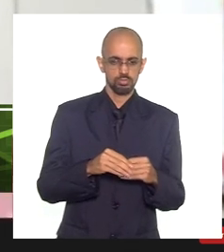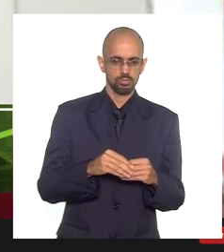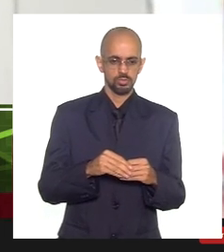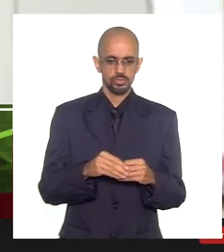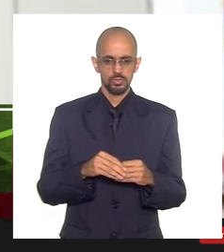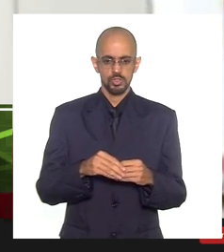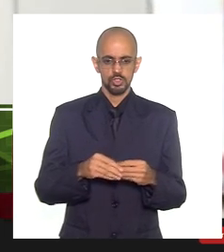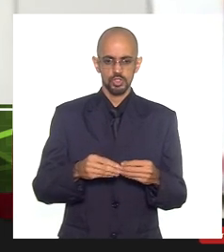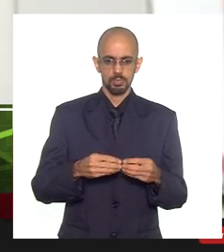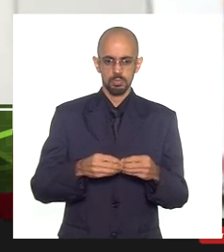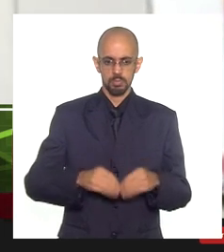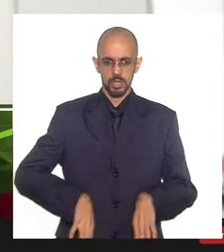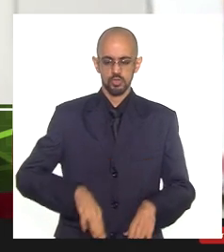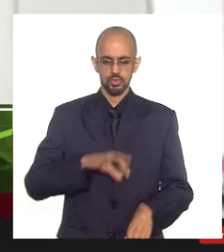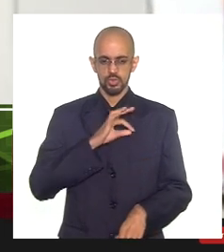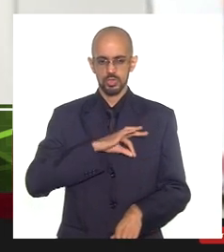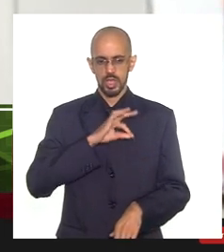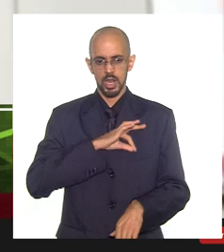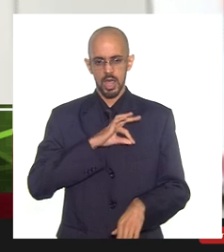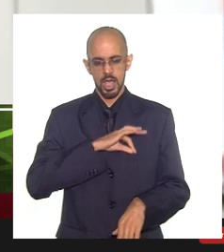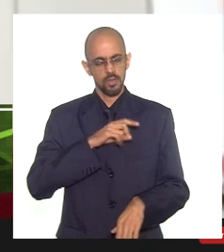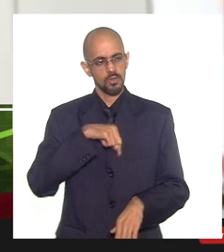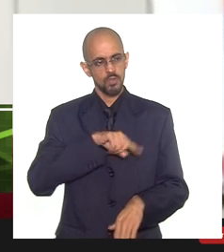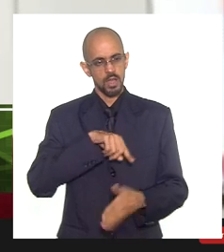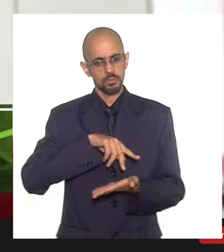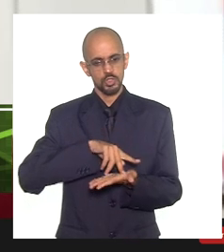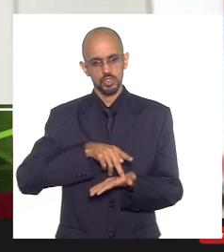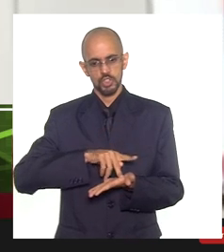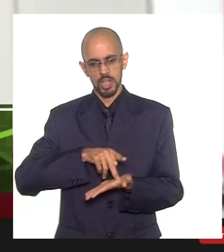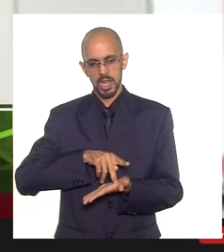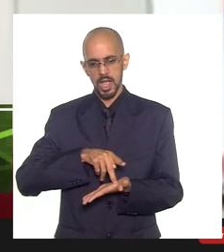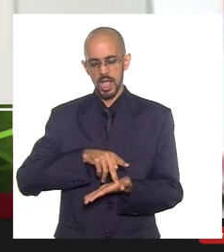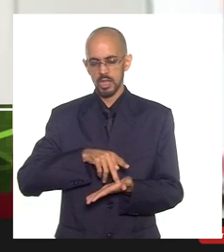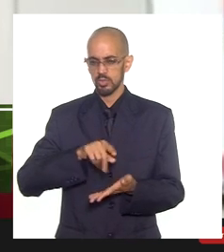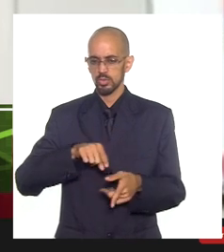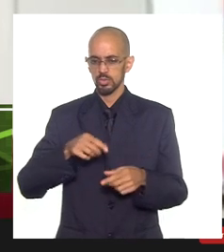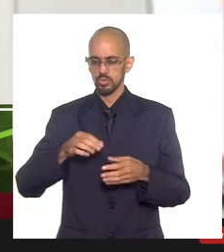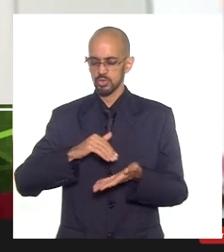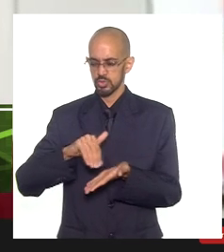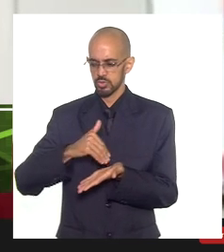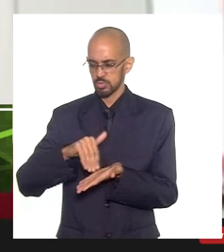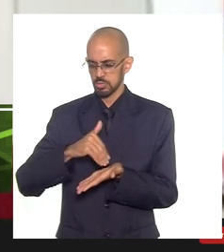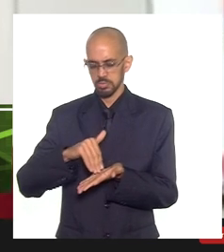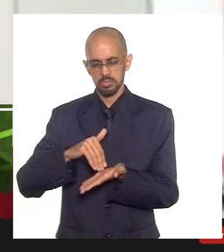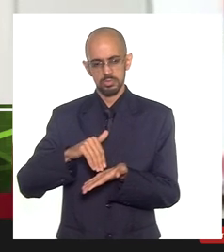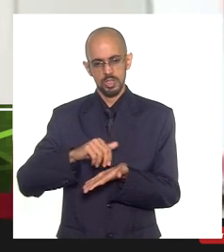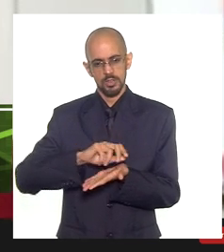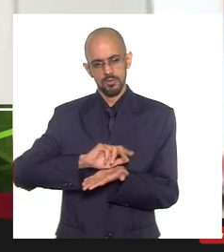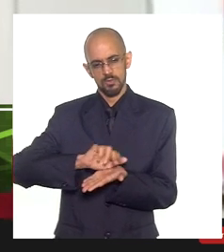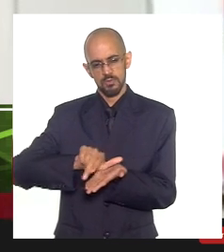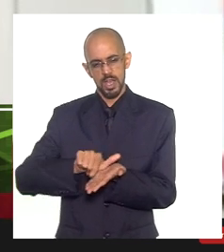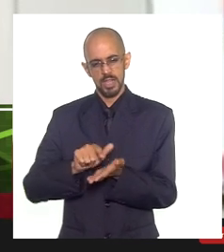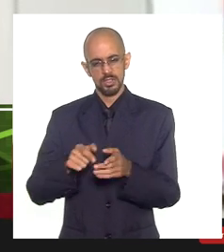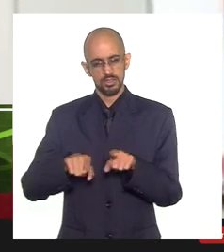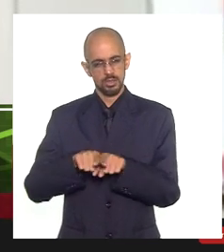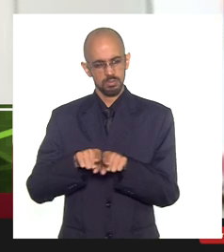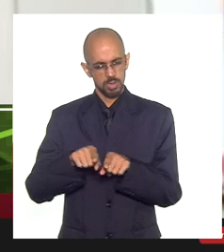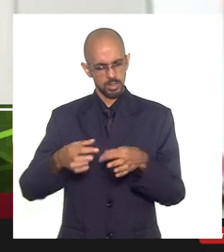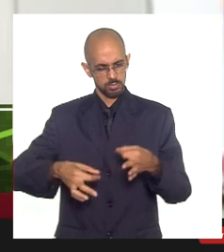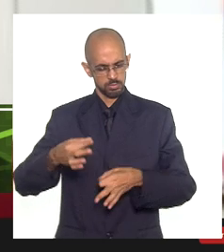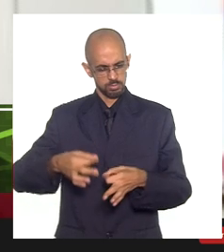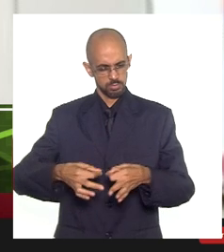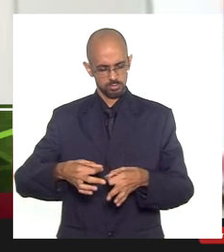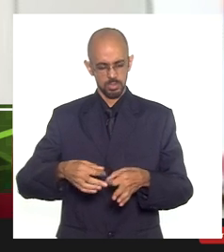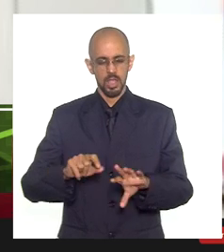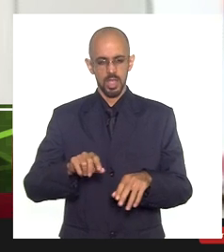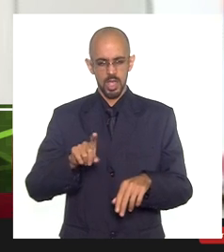sindicato chega o conselho superior chega a administração passa a secretaria e é importante também fazerem esse movimento